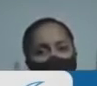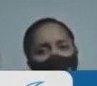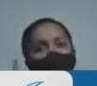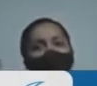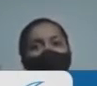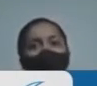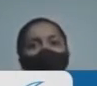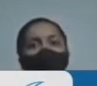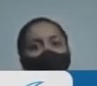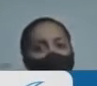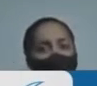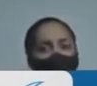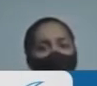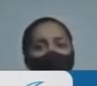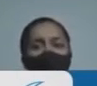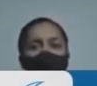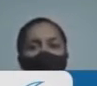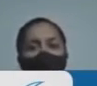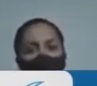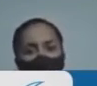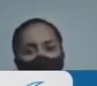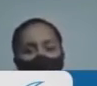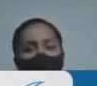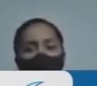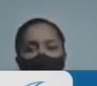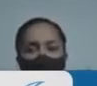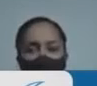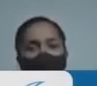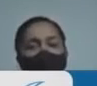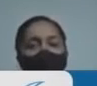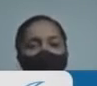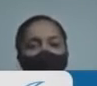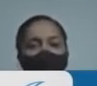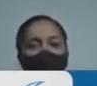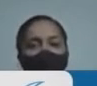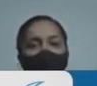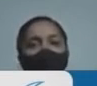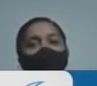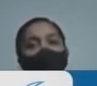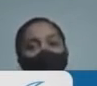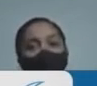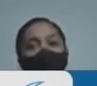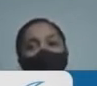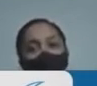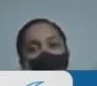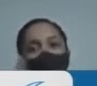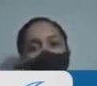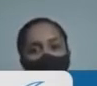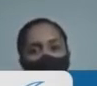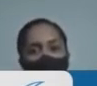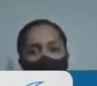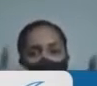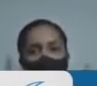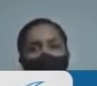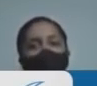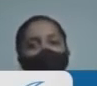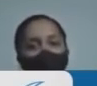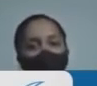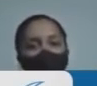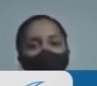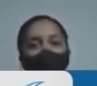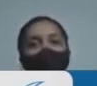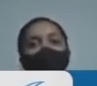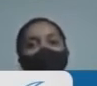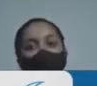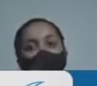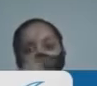telemedicina, para que haja um suporte e a gente consiga melhorar os resultados. É preciso garantir um atendimento mais